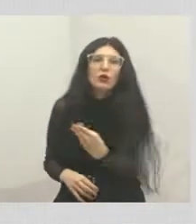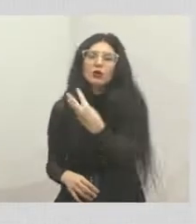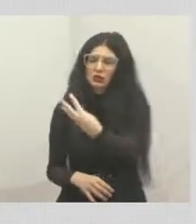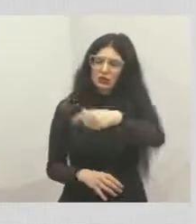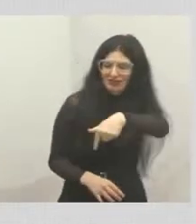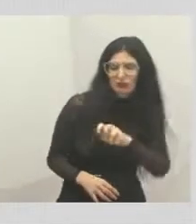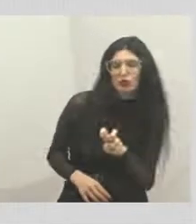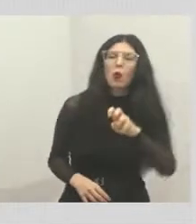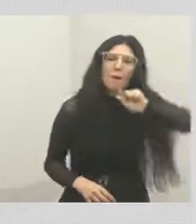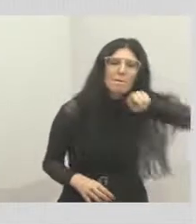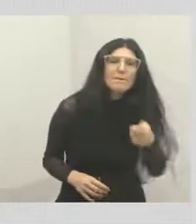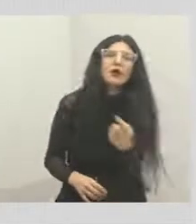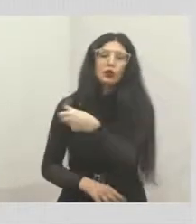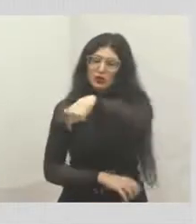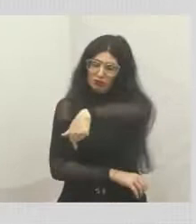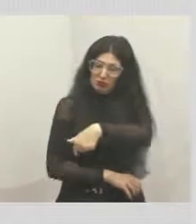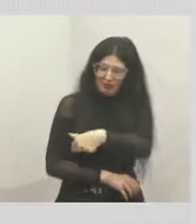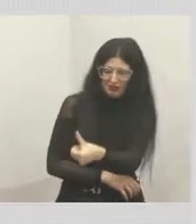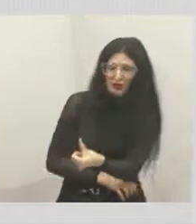48.375.000, chegando a